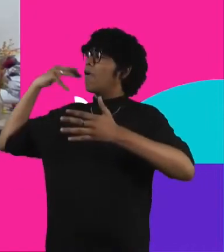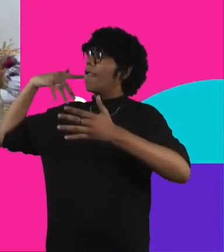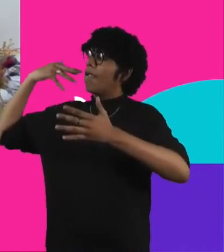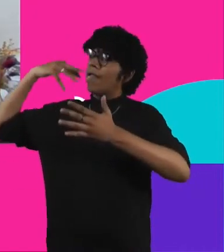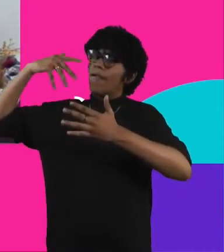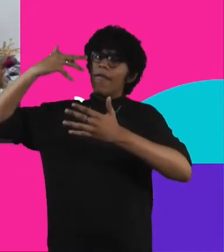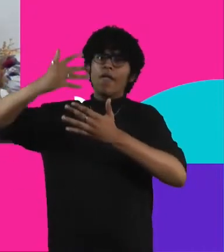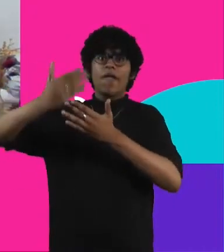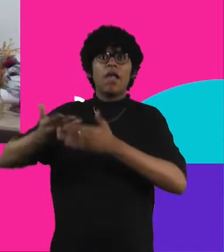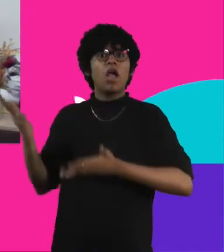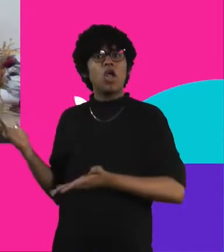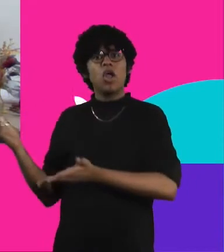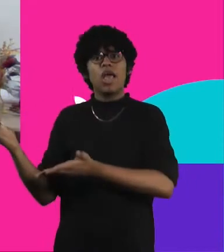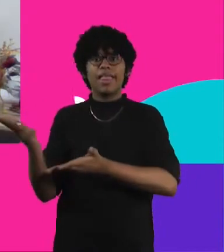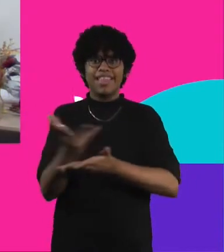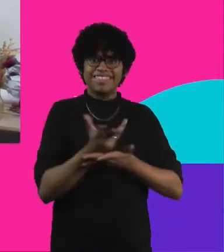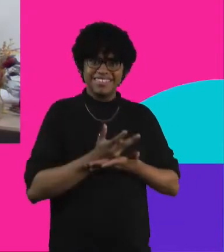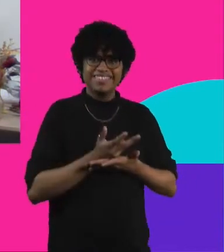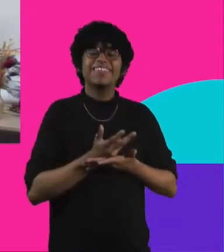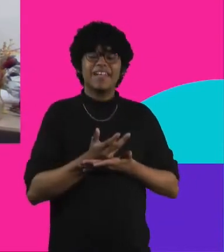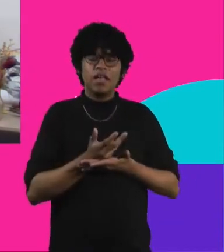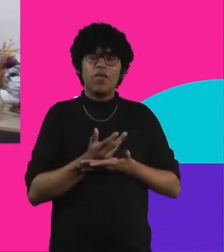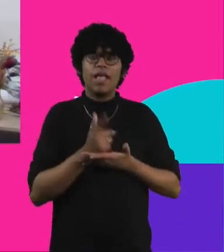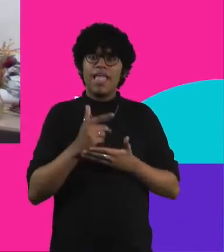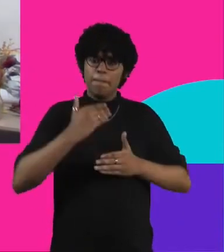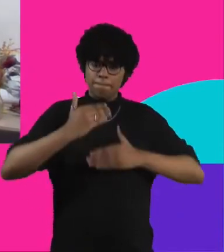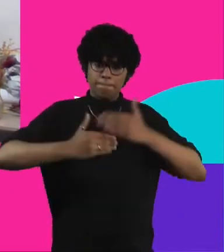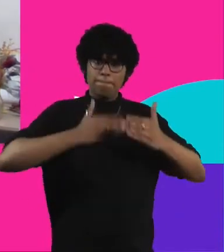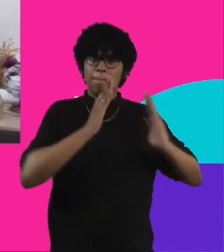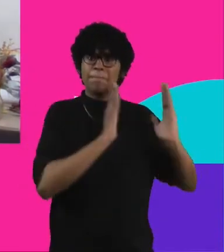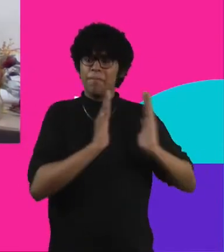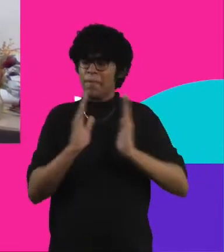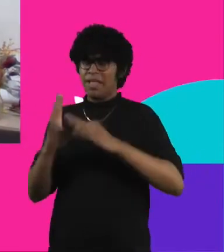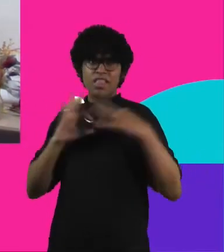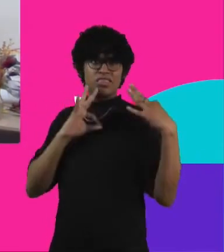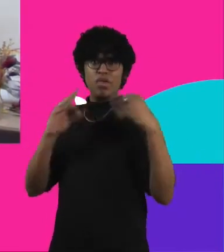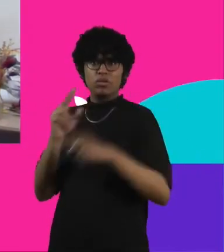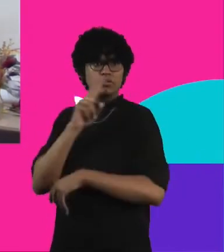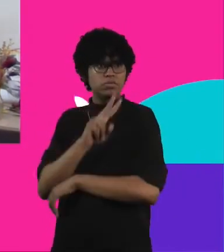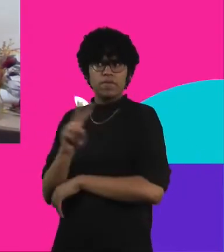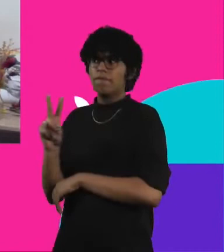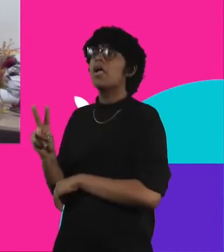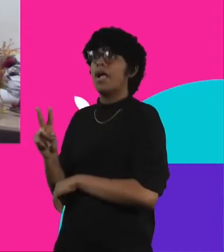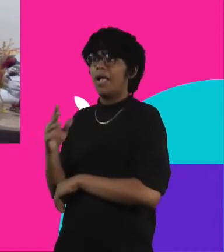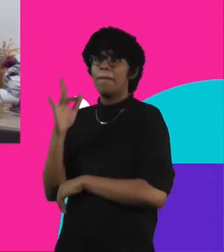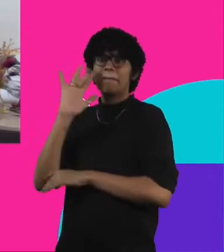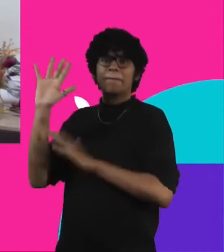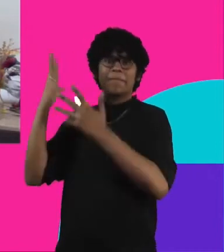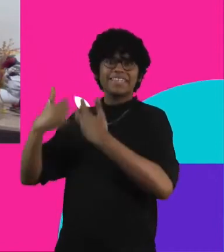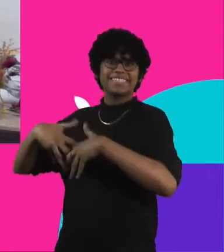uma coleta. Então a gente precisa pensar no fluxo inteiro, né? O Gabriel comentou ali do fluxo de dados, da maturidade analítica, então